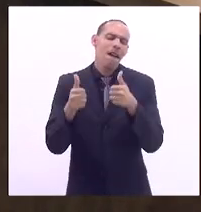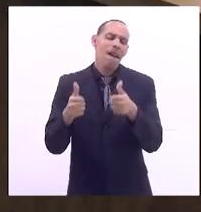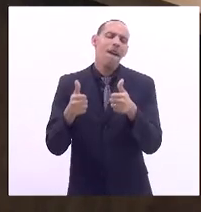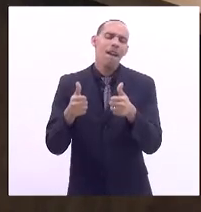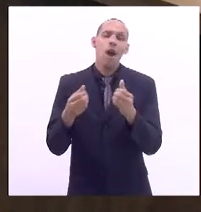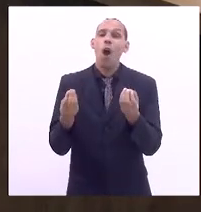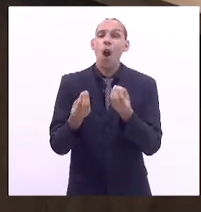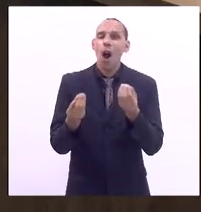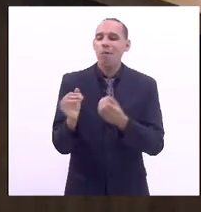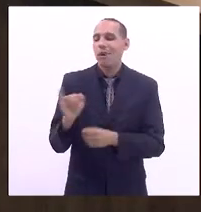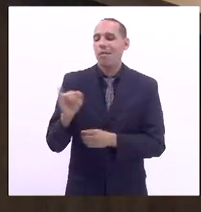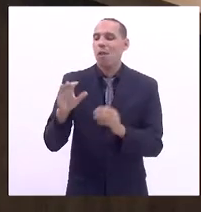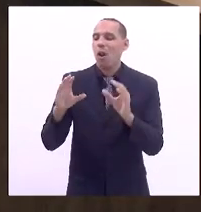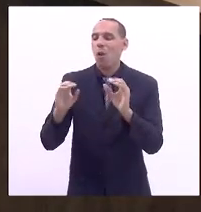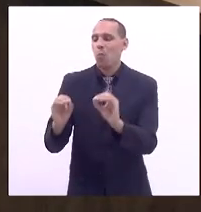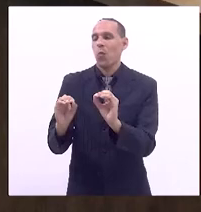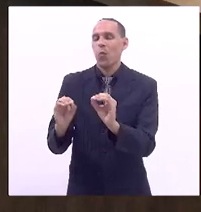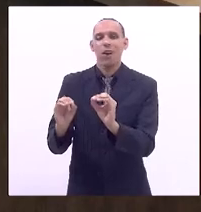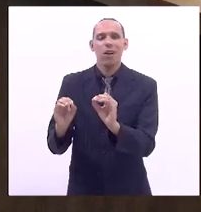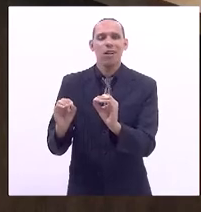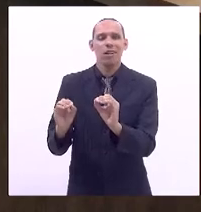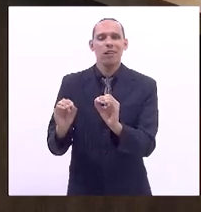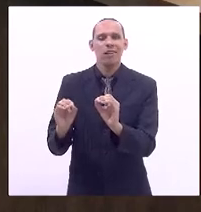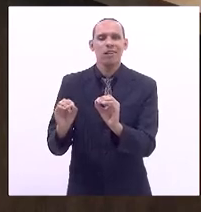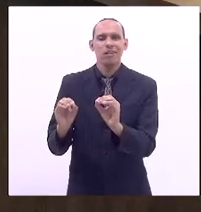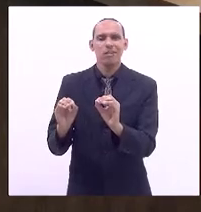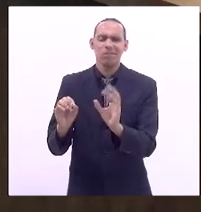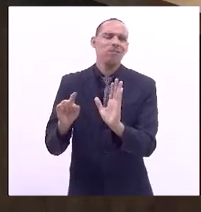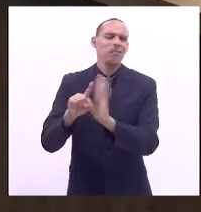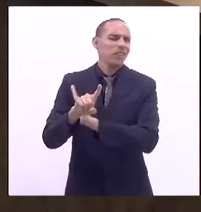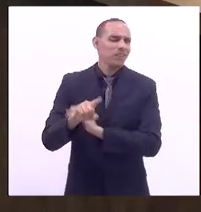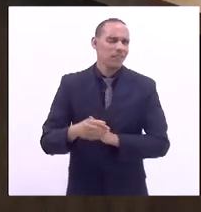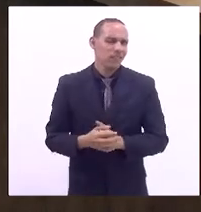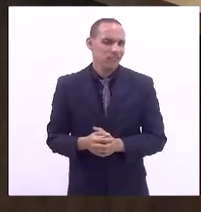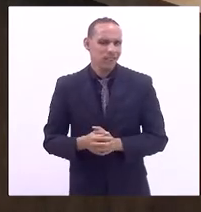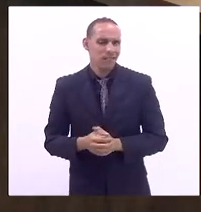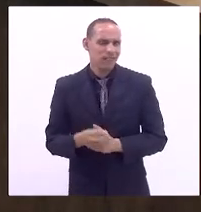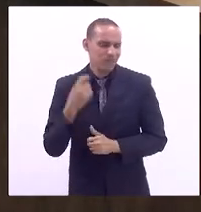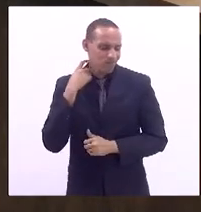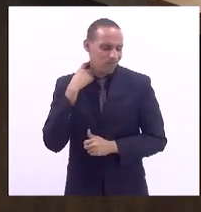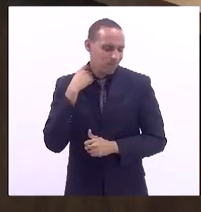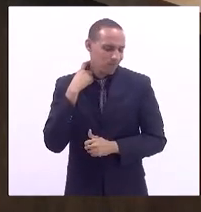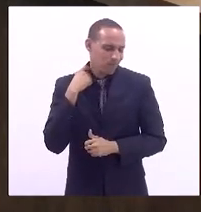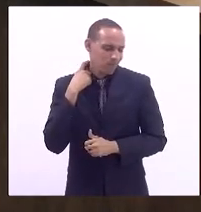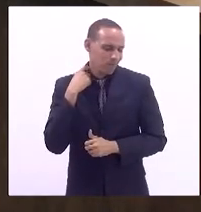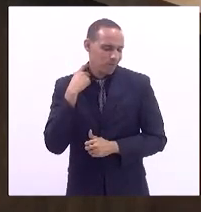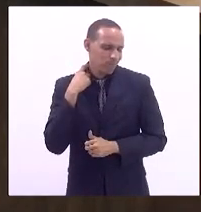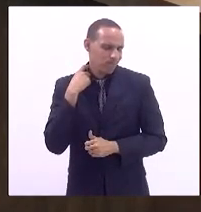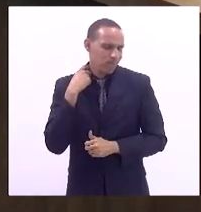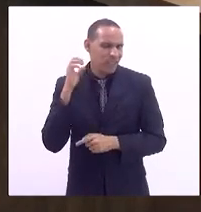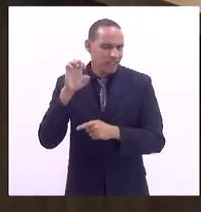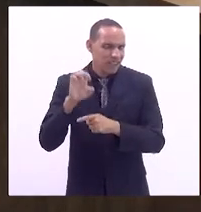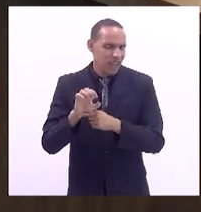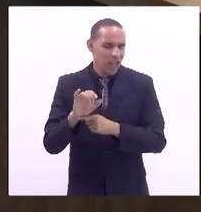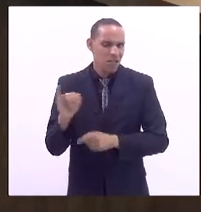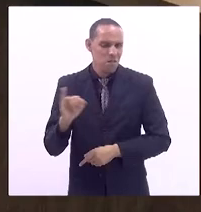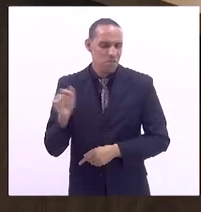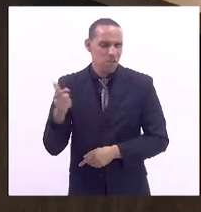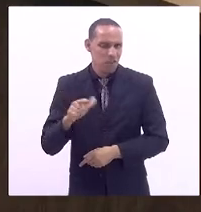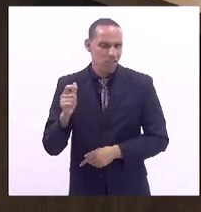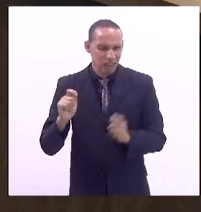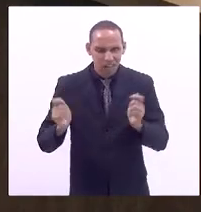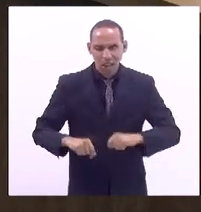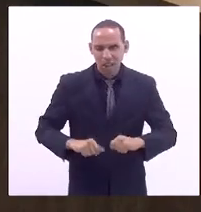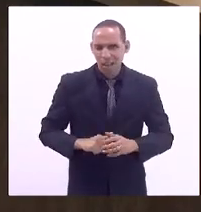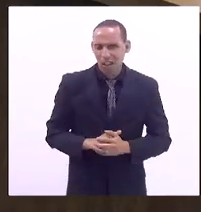zerando o imposto aí eu me pergunto tente isso pode existir estado sem imposto